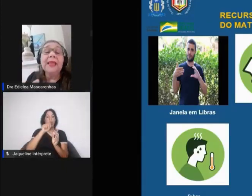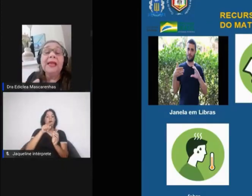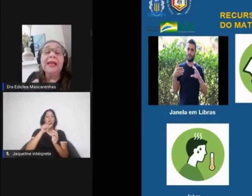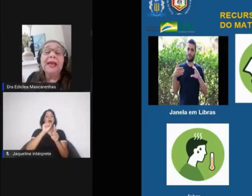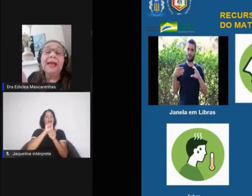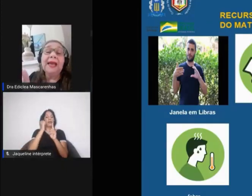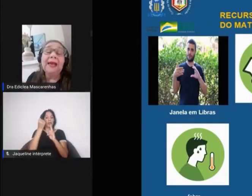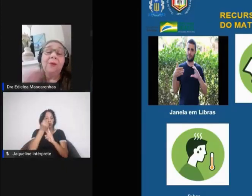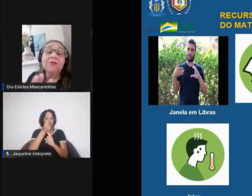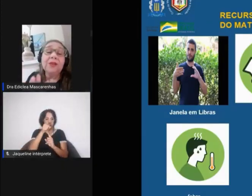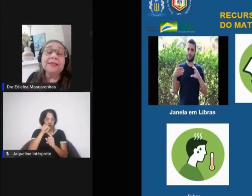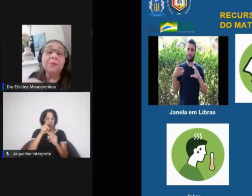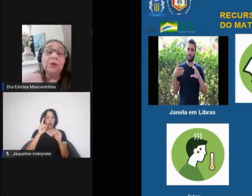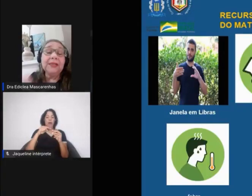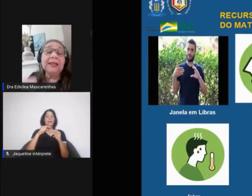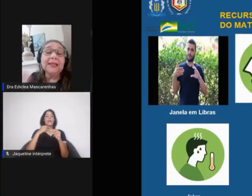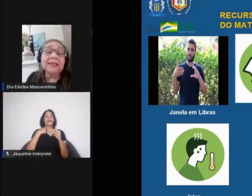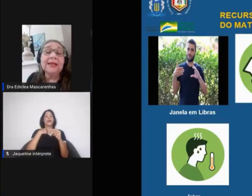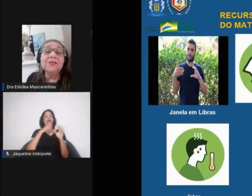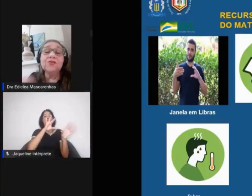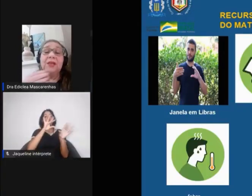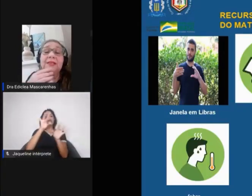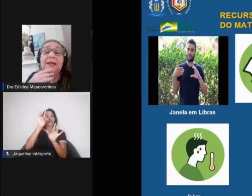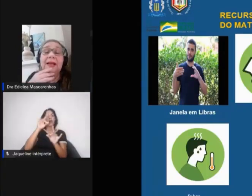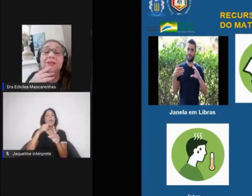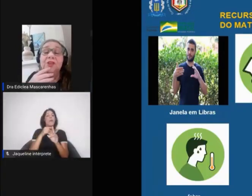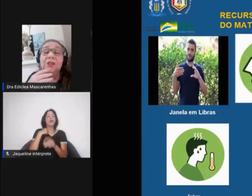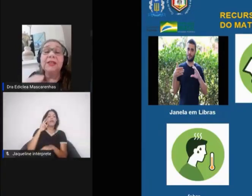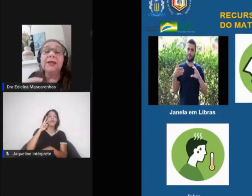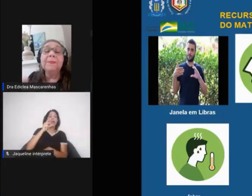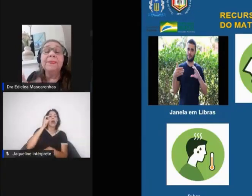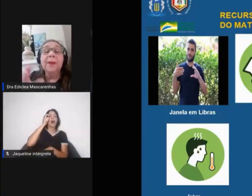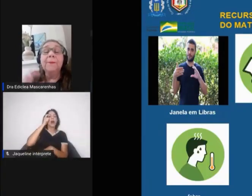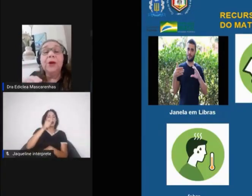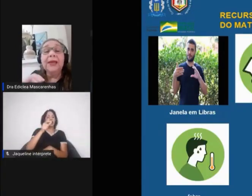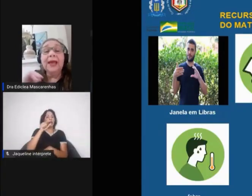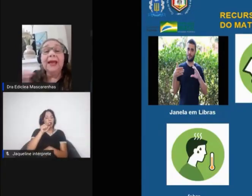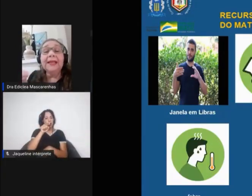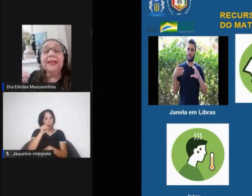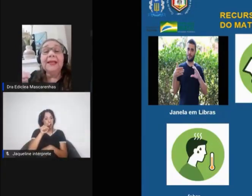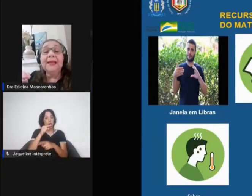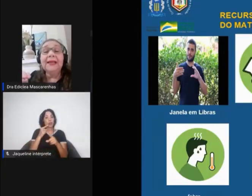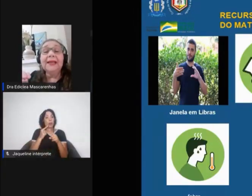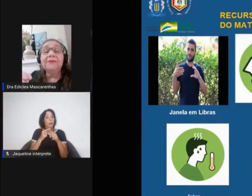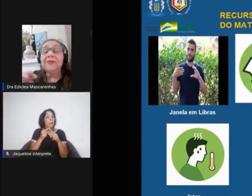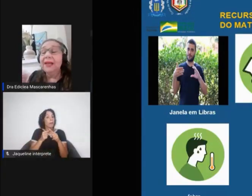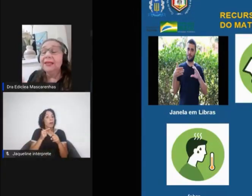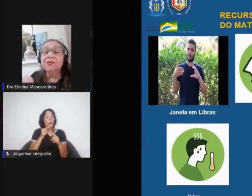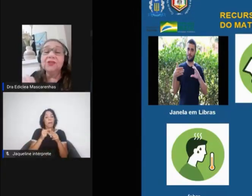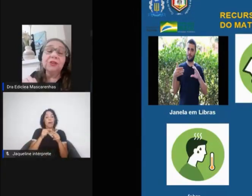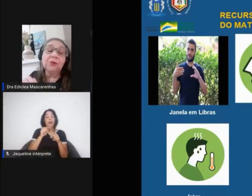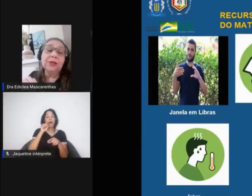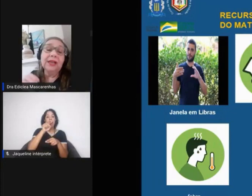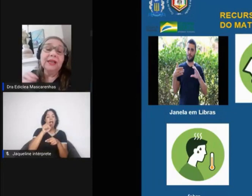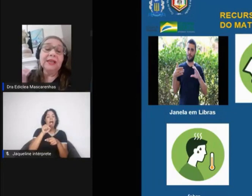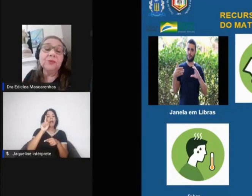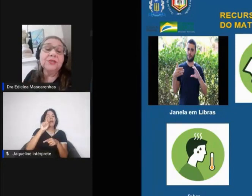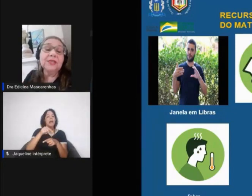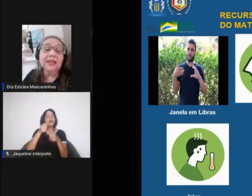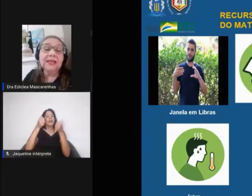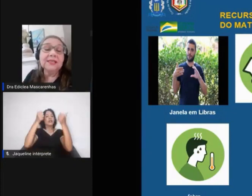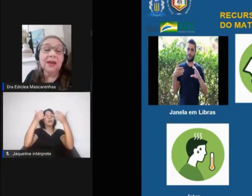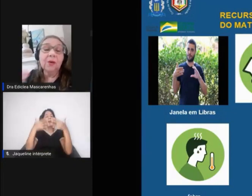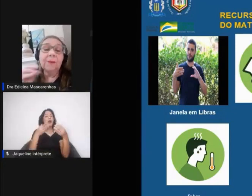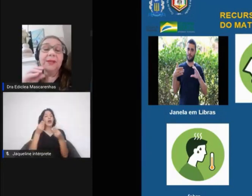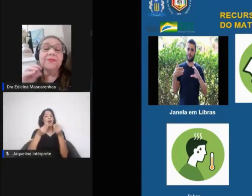Social. Eu achei assim, muito interessante essa cartilha, porque ela fala de